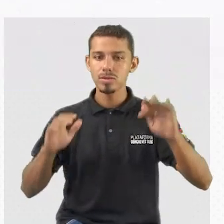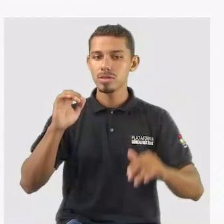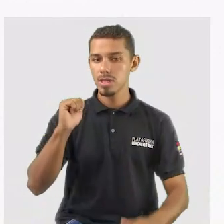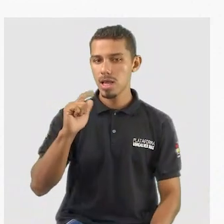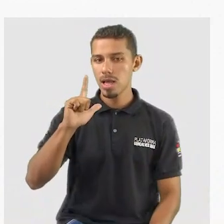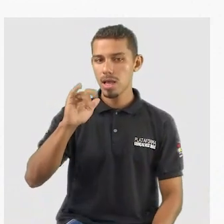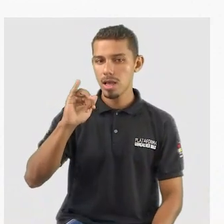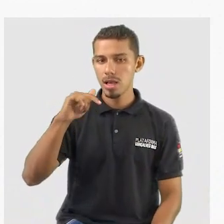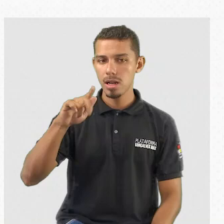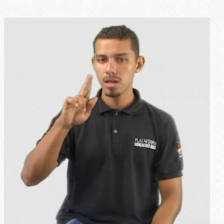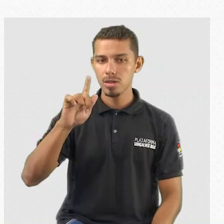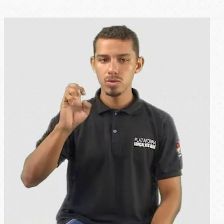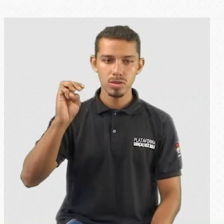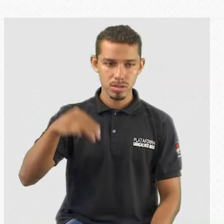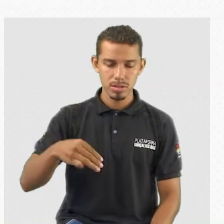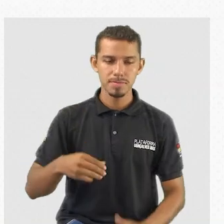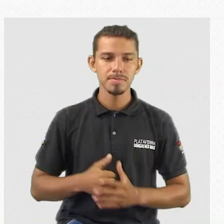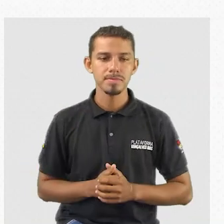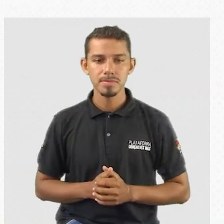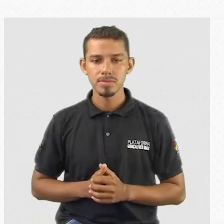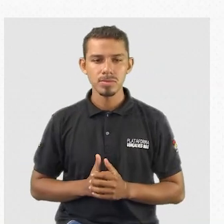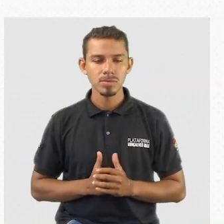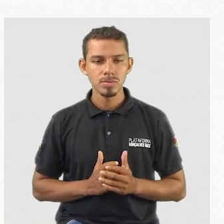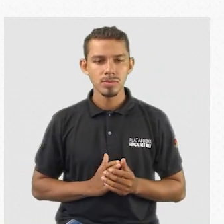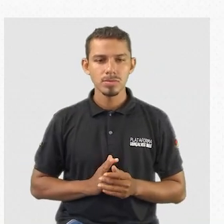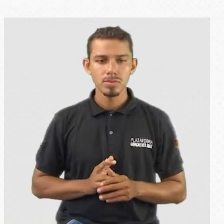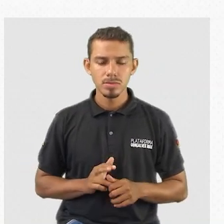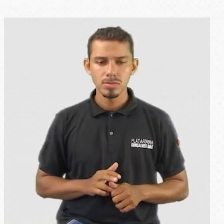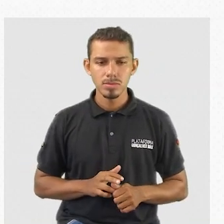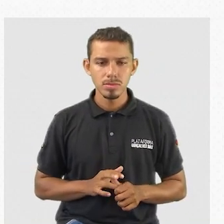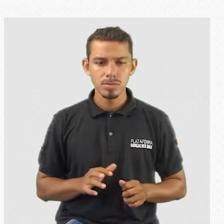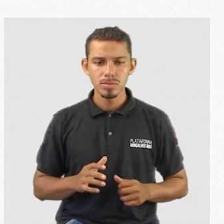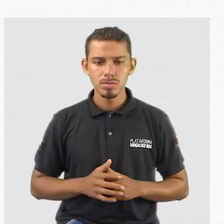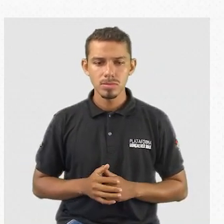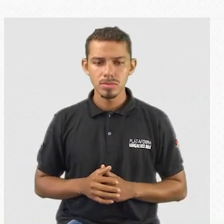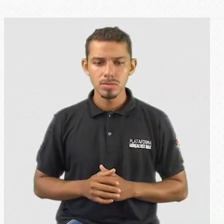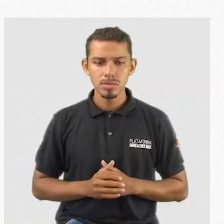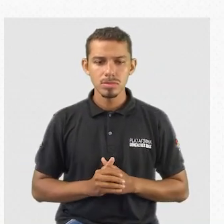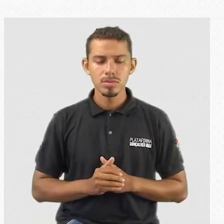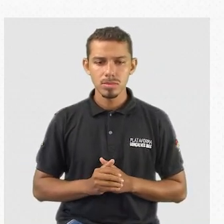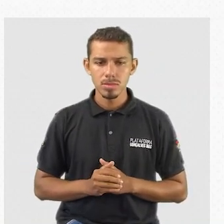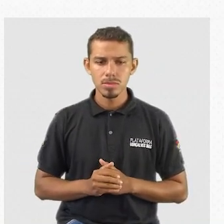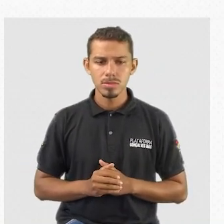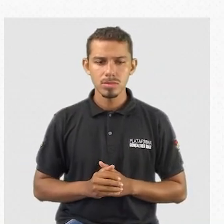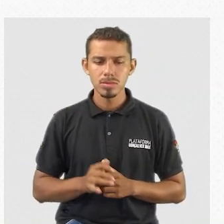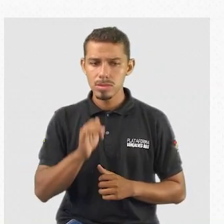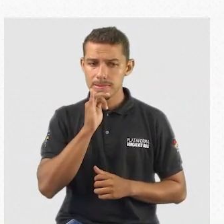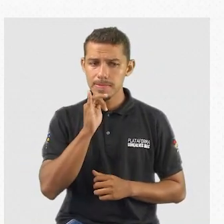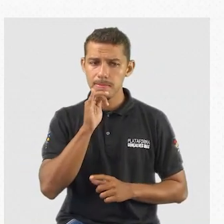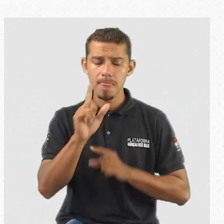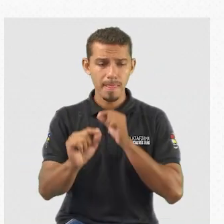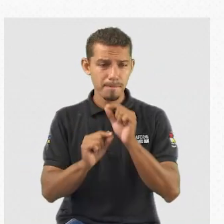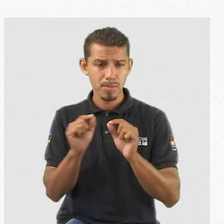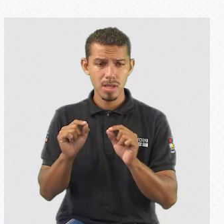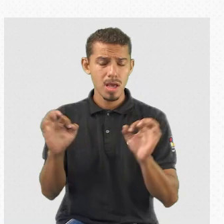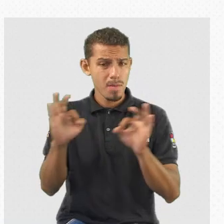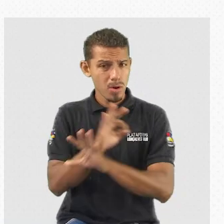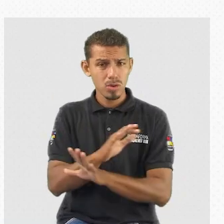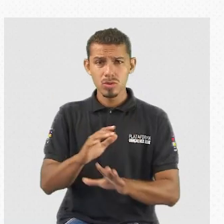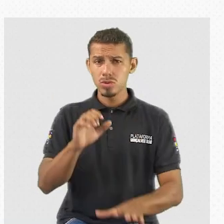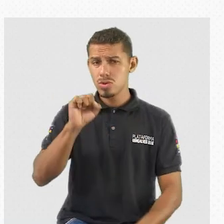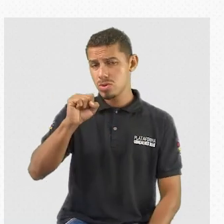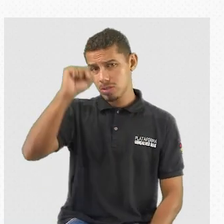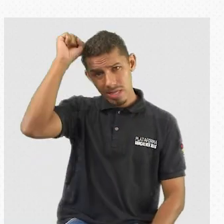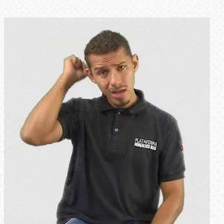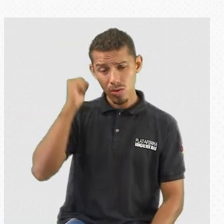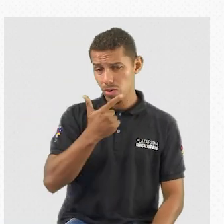linguagem. Vamos lá. E aí, a filosofia da linguagem ela não surge ali pronta no século XX, porque, de fato,